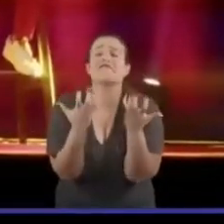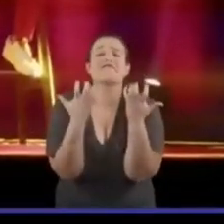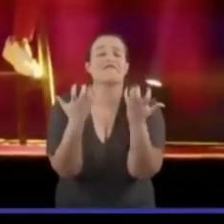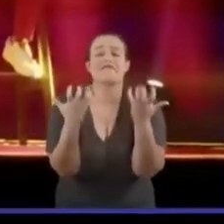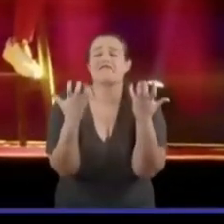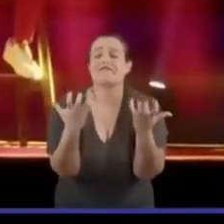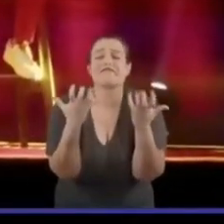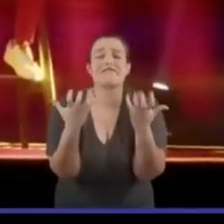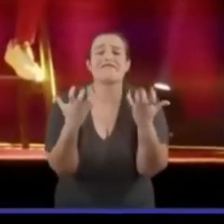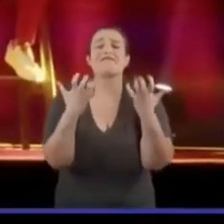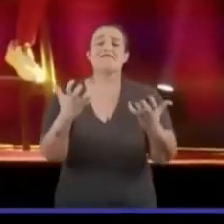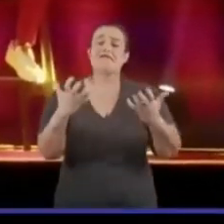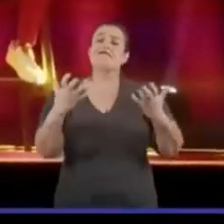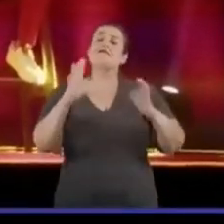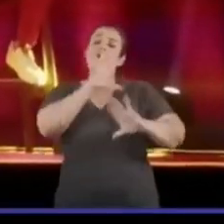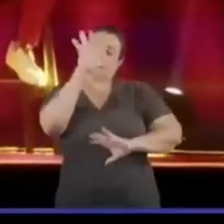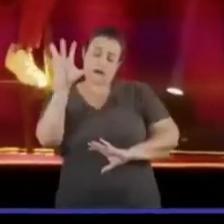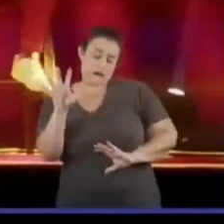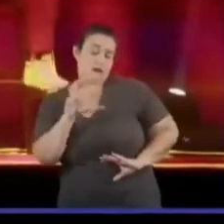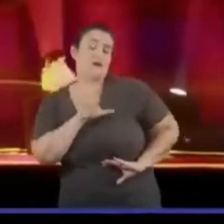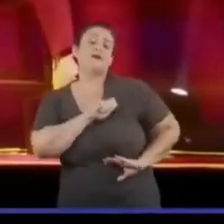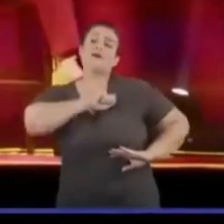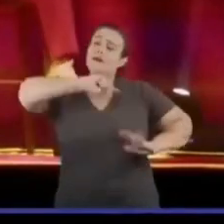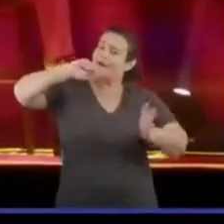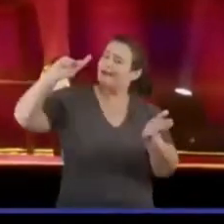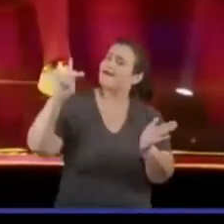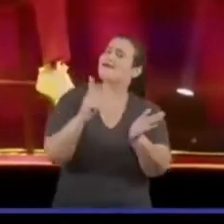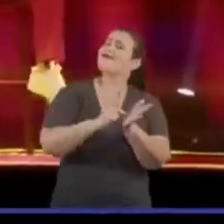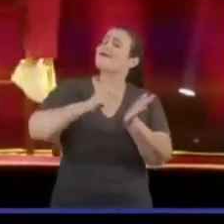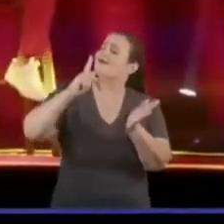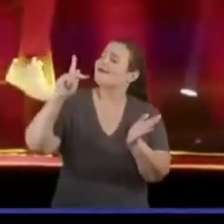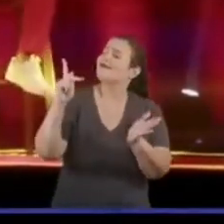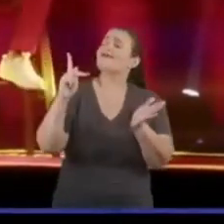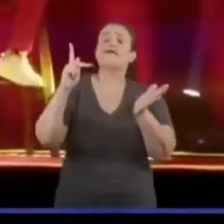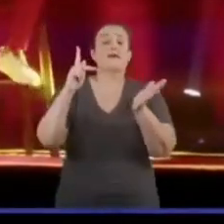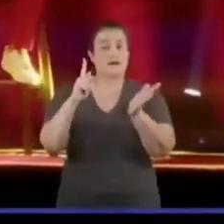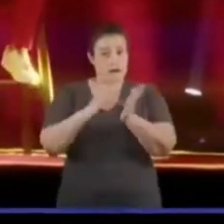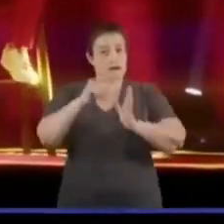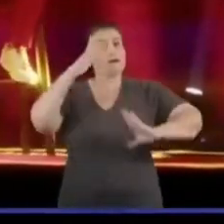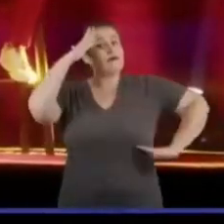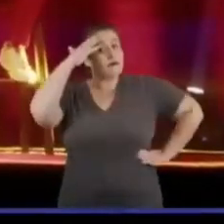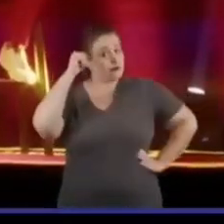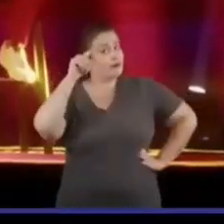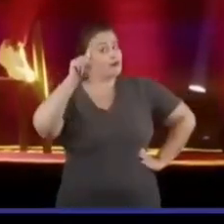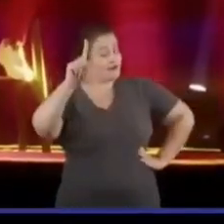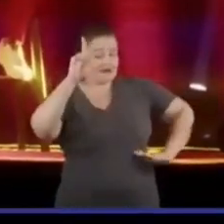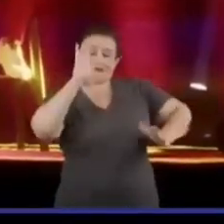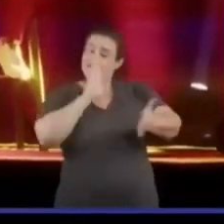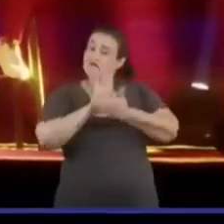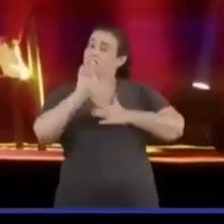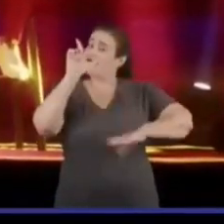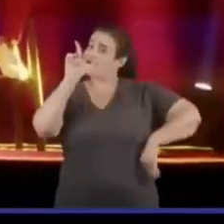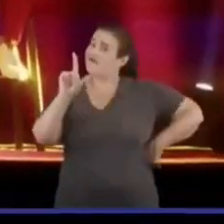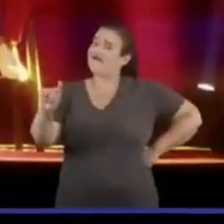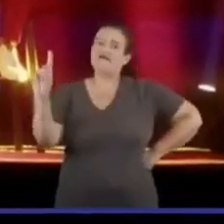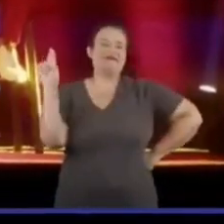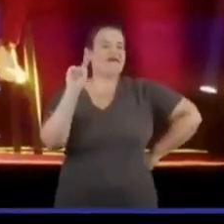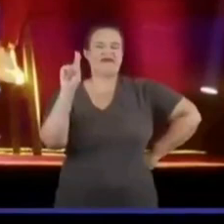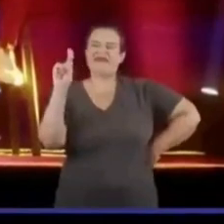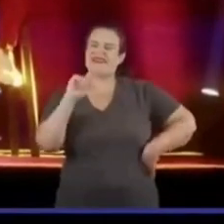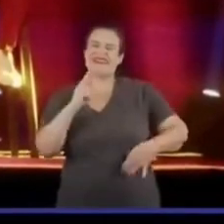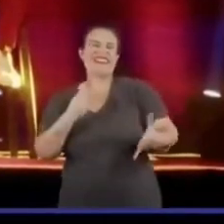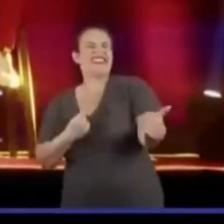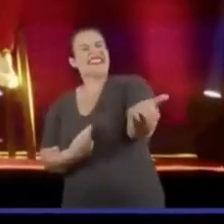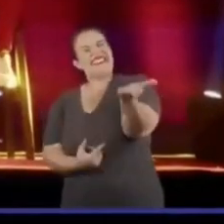E como é sincero, meu amor, eu sei que tu não fugirias mais de mim. Vem,